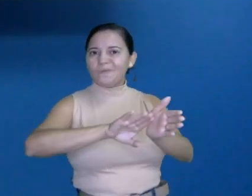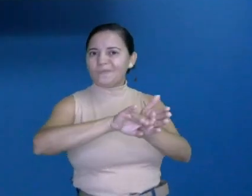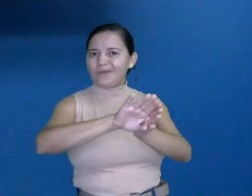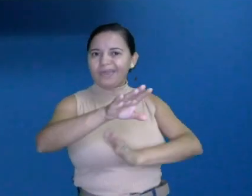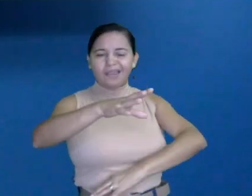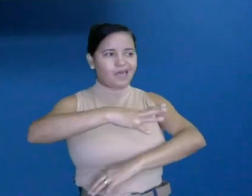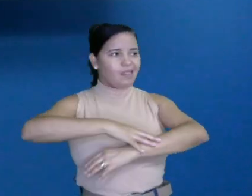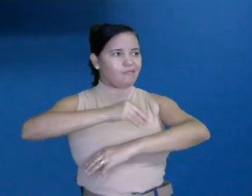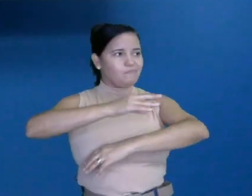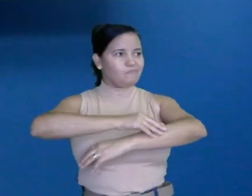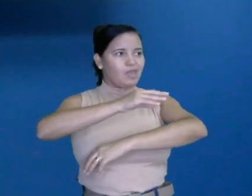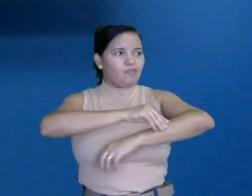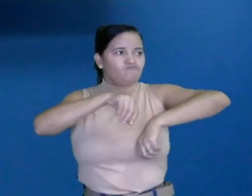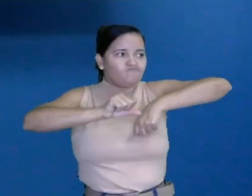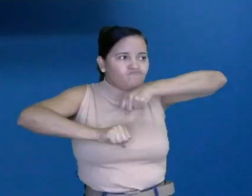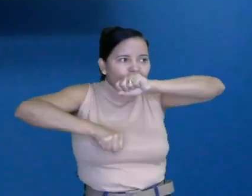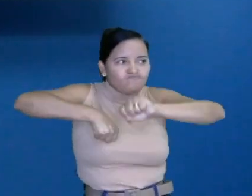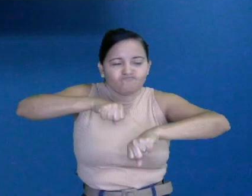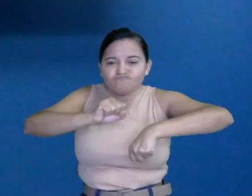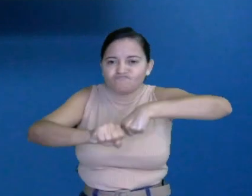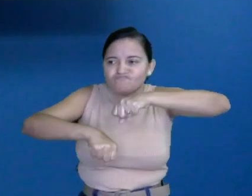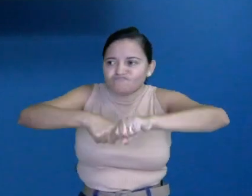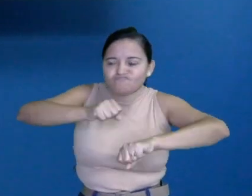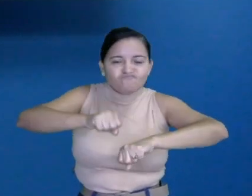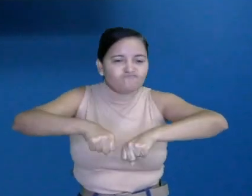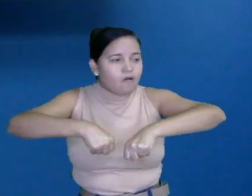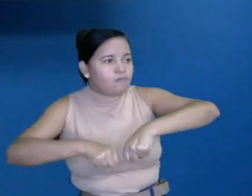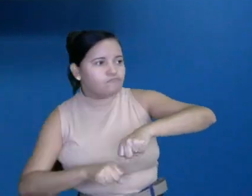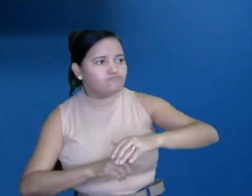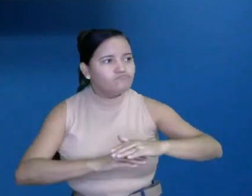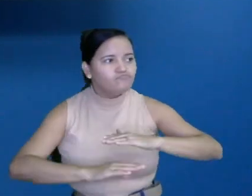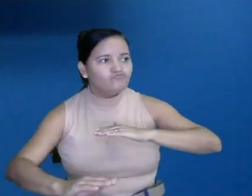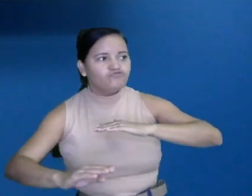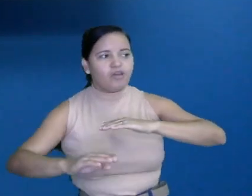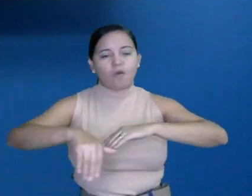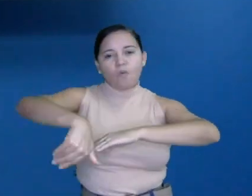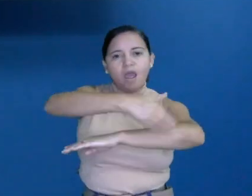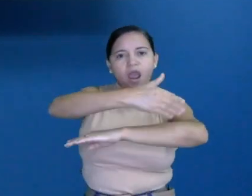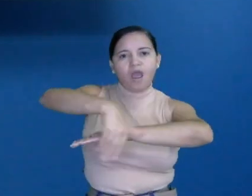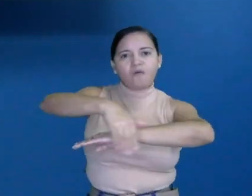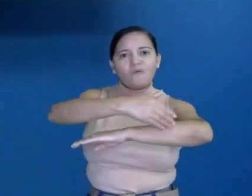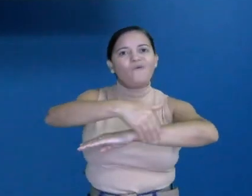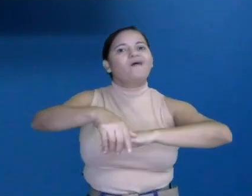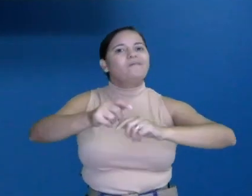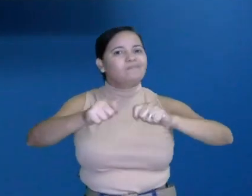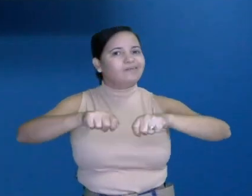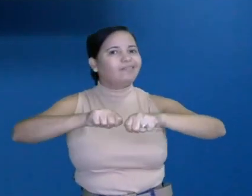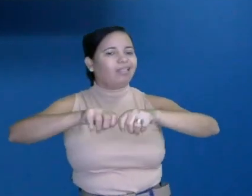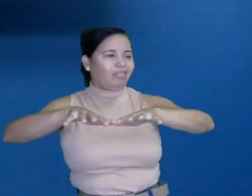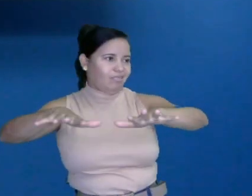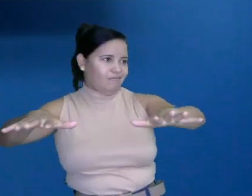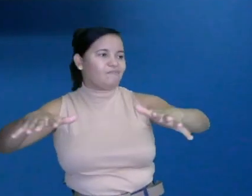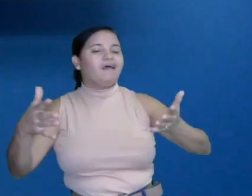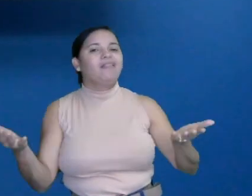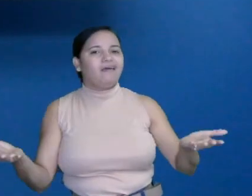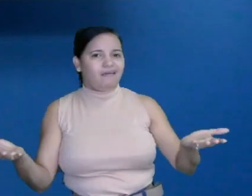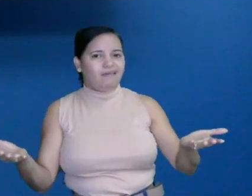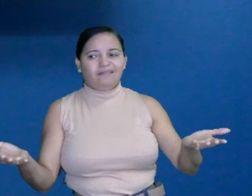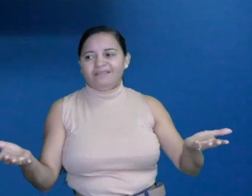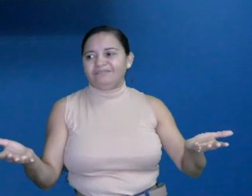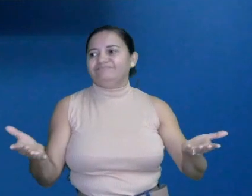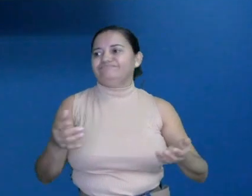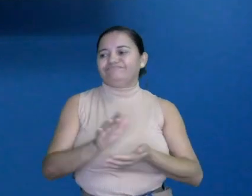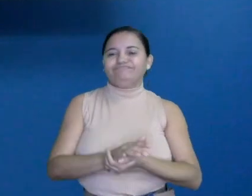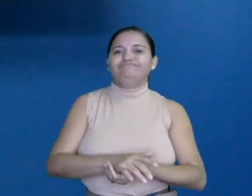pelo, das patas que vivem pelo chão, na rua, sabe? Dentre outras coisas. E uma cozinha suja